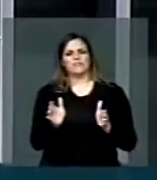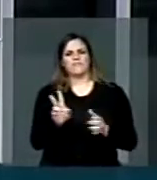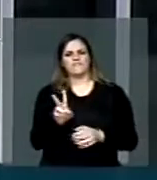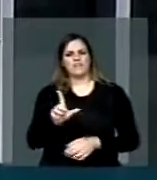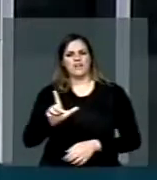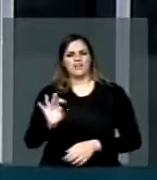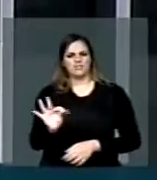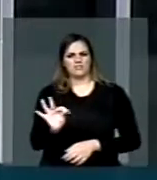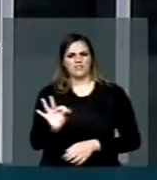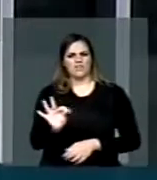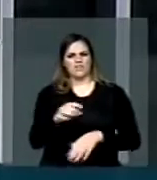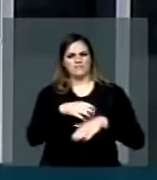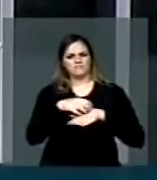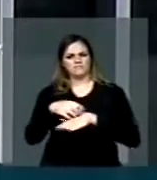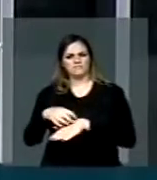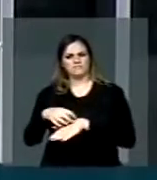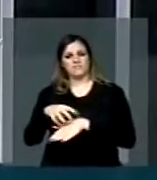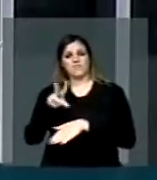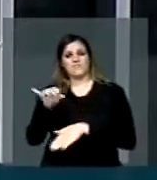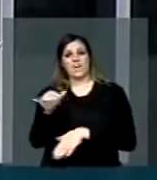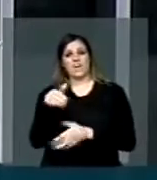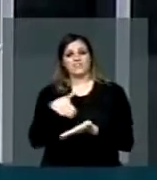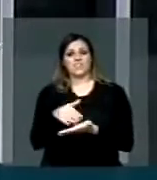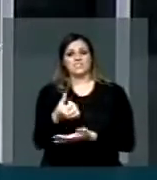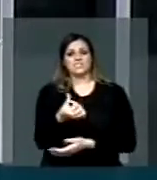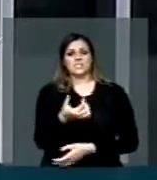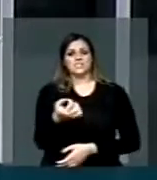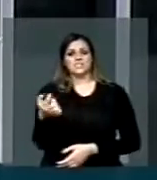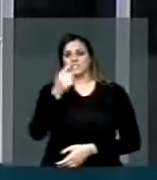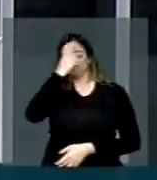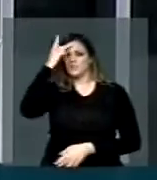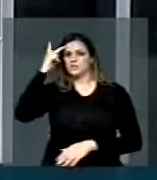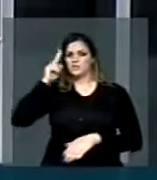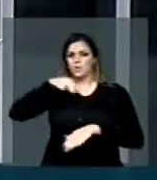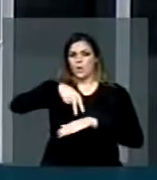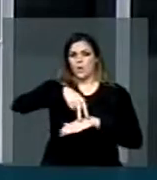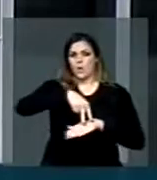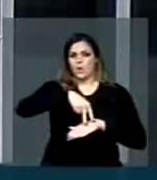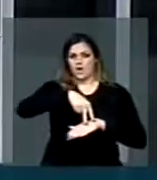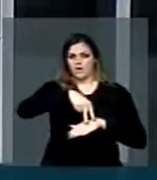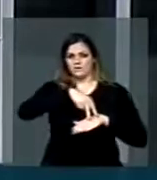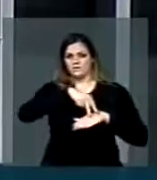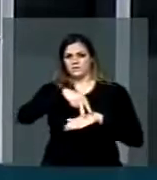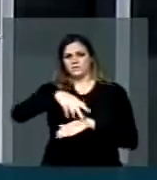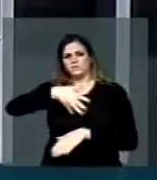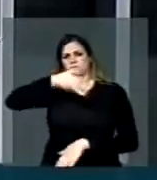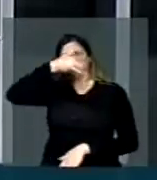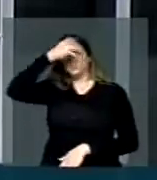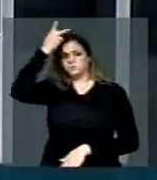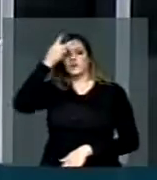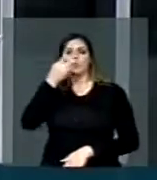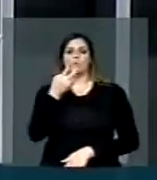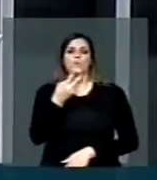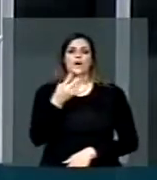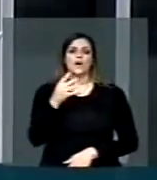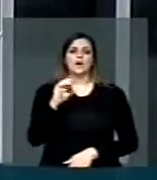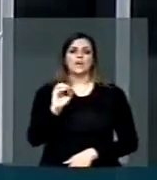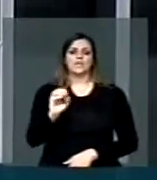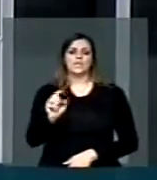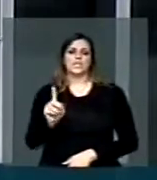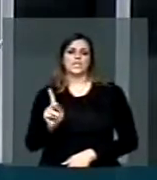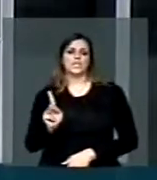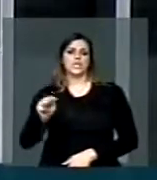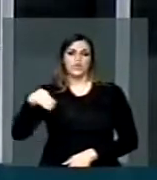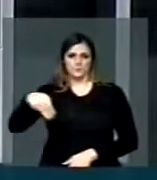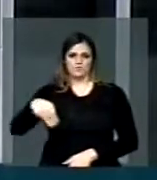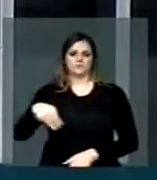vai transportar até 600 passageiros por viagem a uma velocidade de 40 quilômetros.